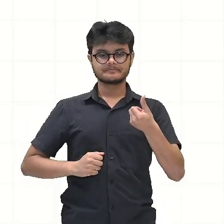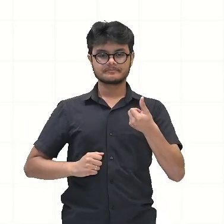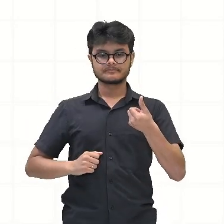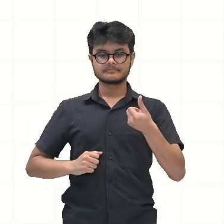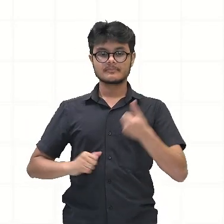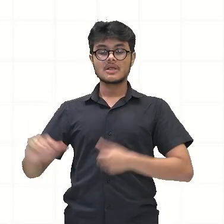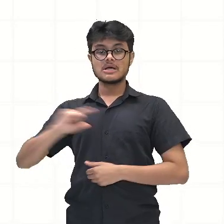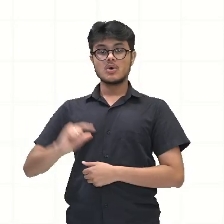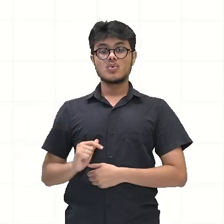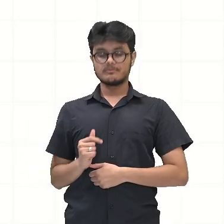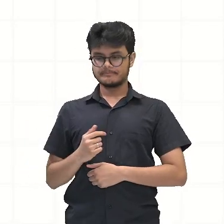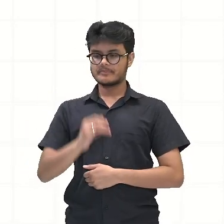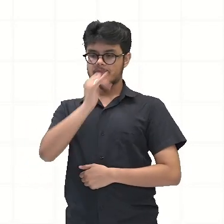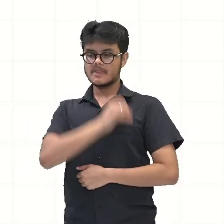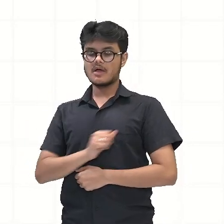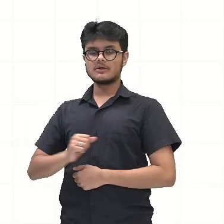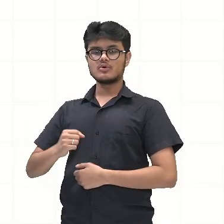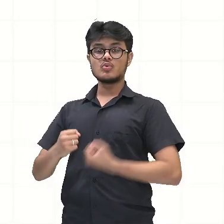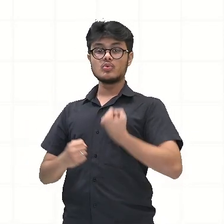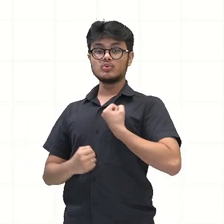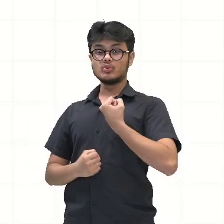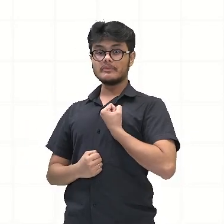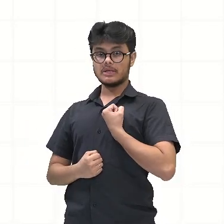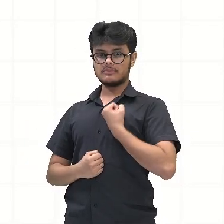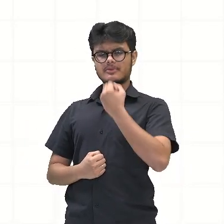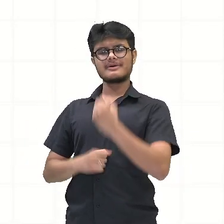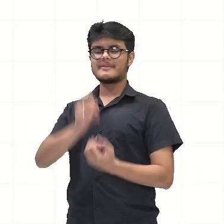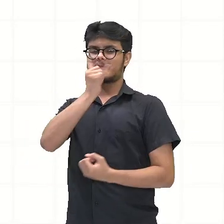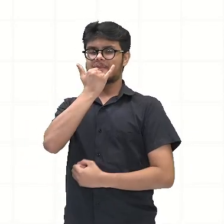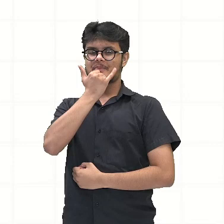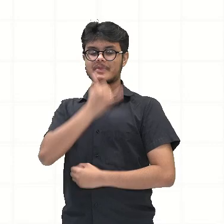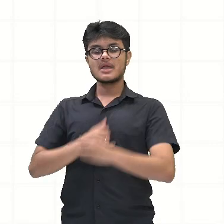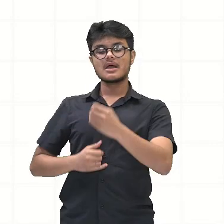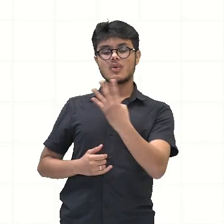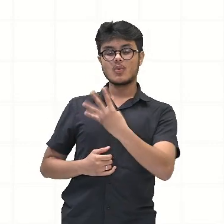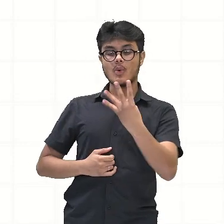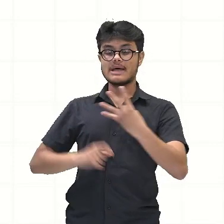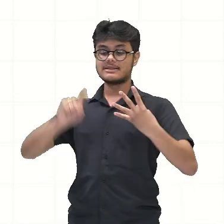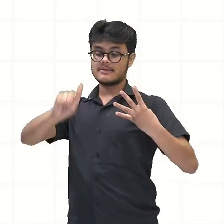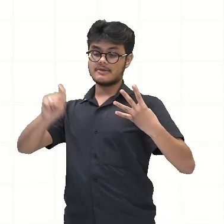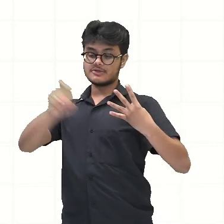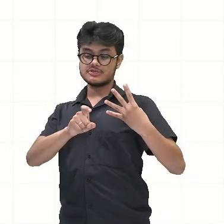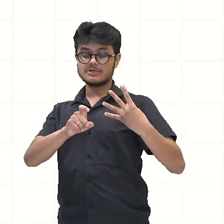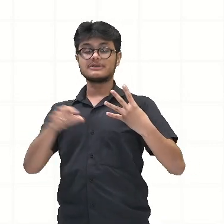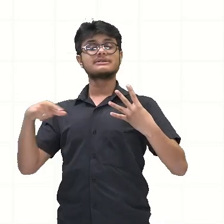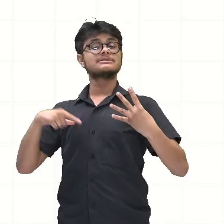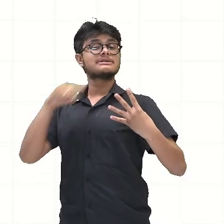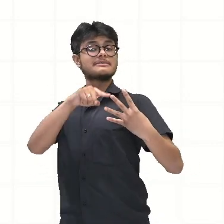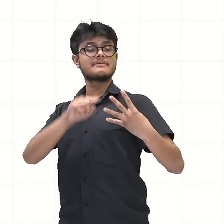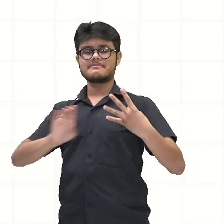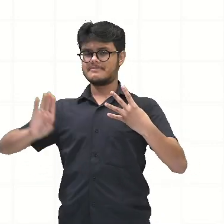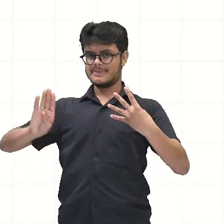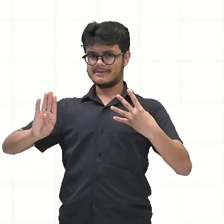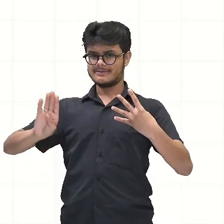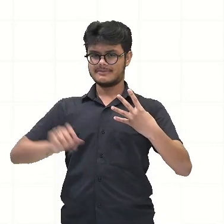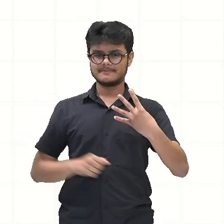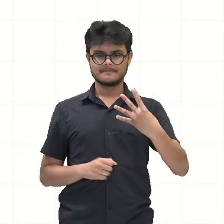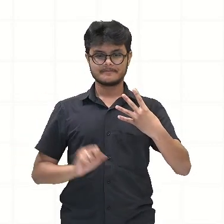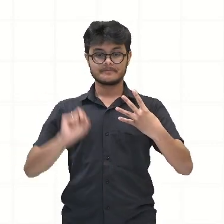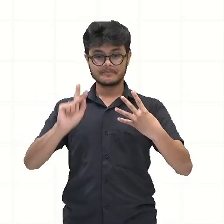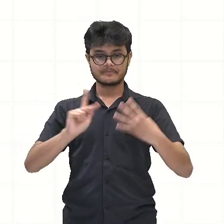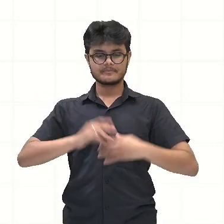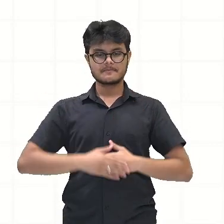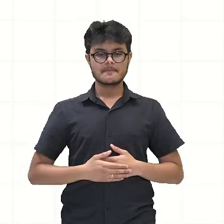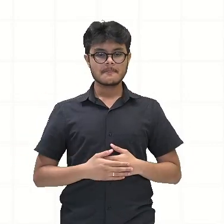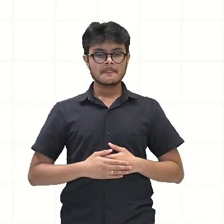do x, lembra que sinal negativo acompanha, ele vai representar o b. E